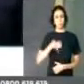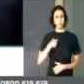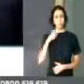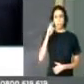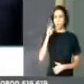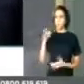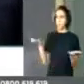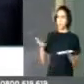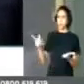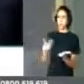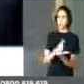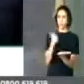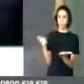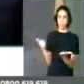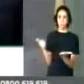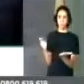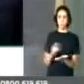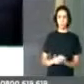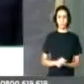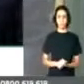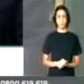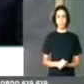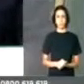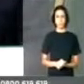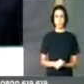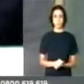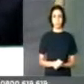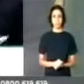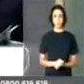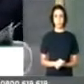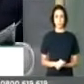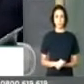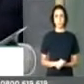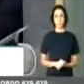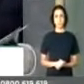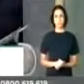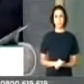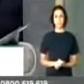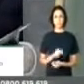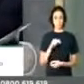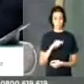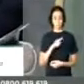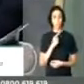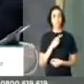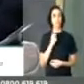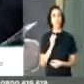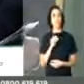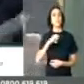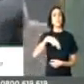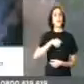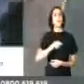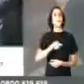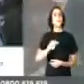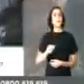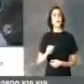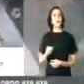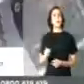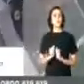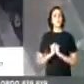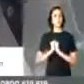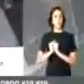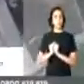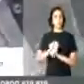manchete dos jornais. Está aqui, senhor presidente, senhores deputados. Maia e líderes partidários acertam anistia